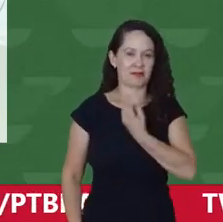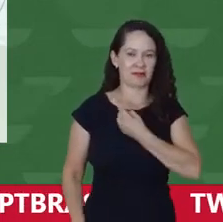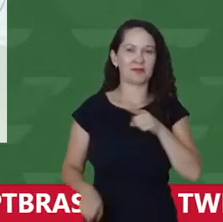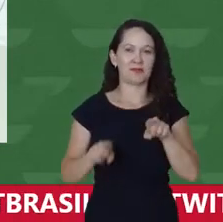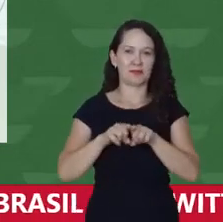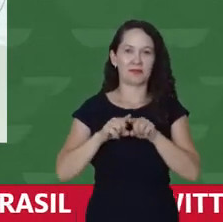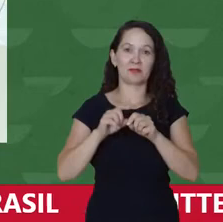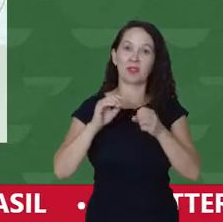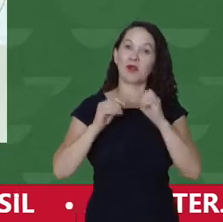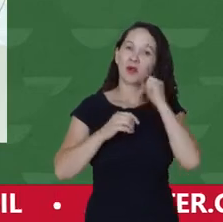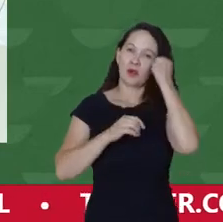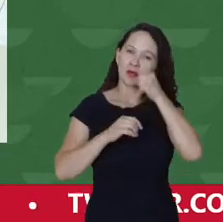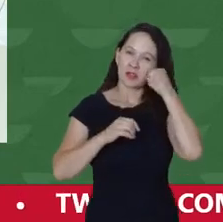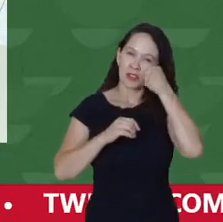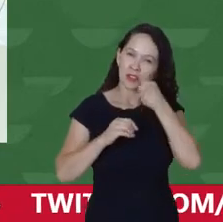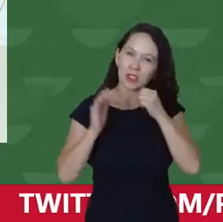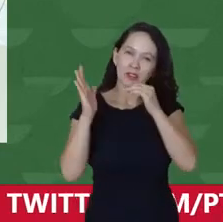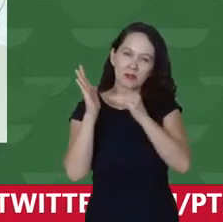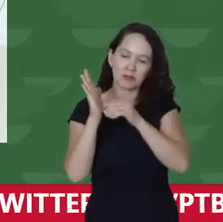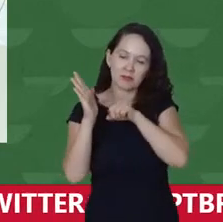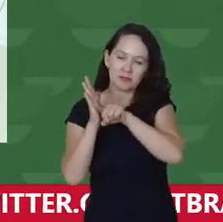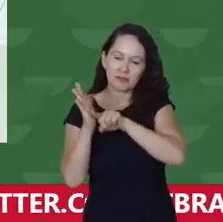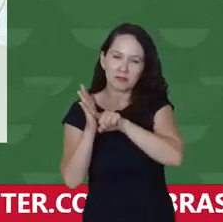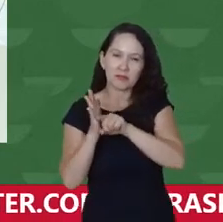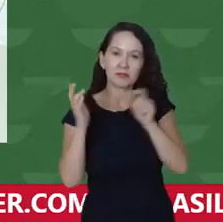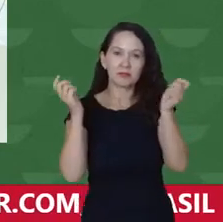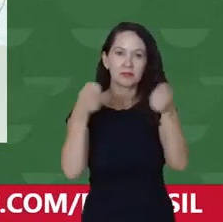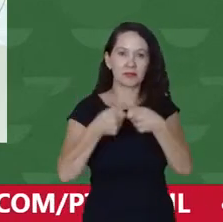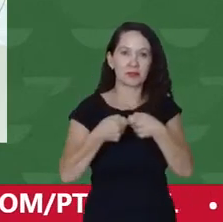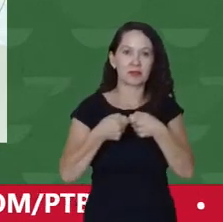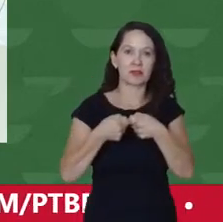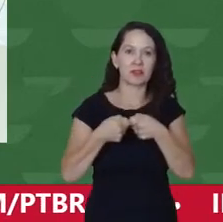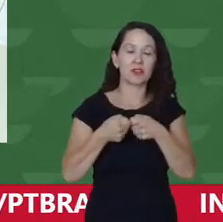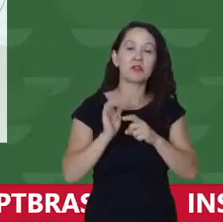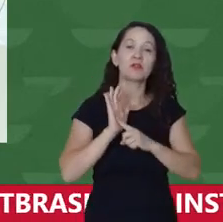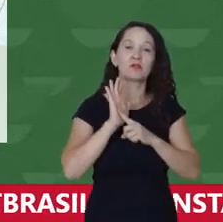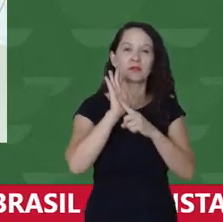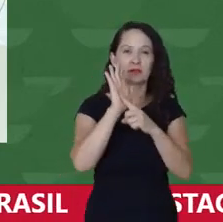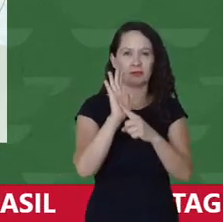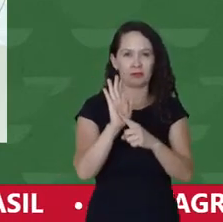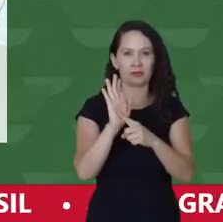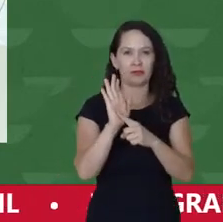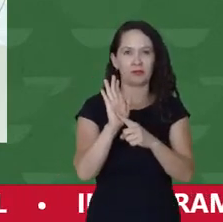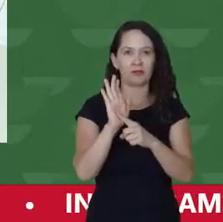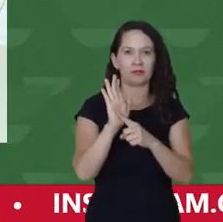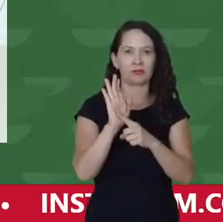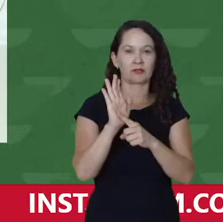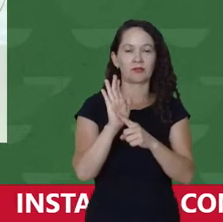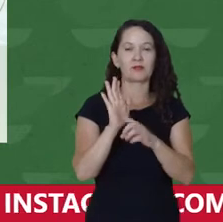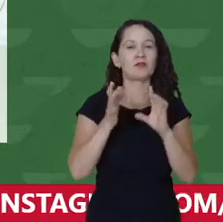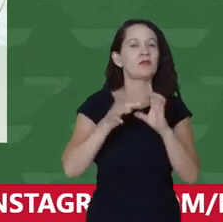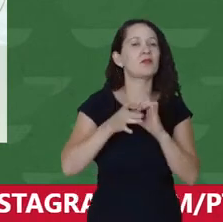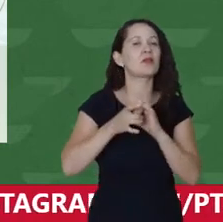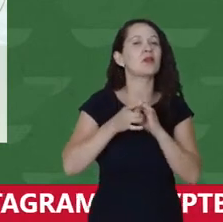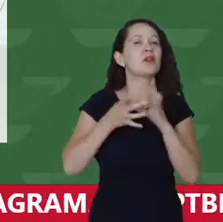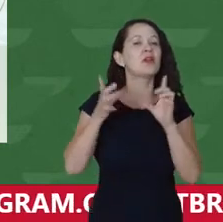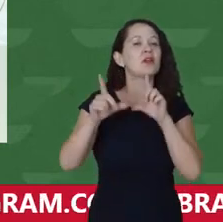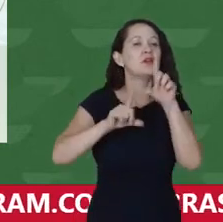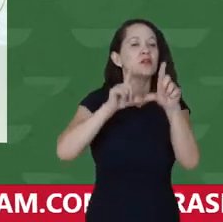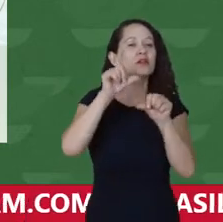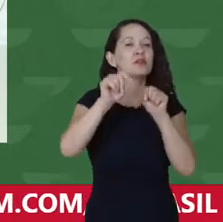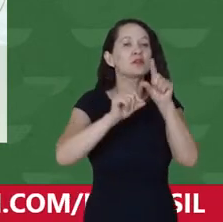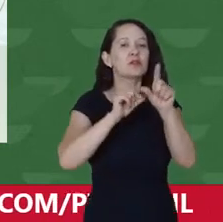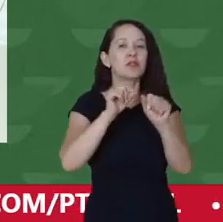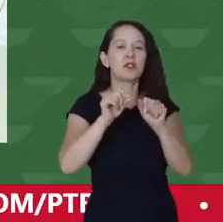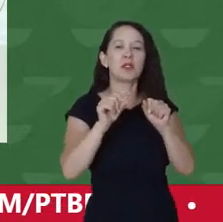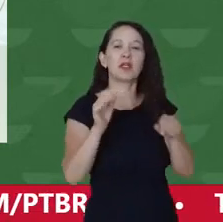o Senado fez esse estudo, com a possibilidade da indicação de livre nomeação de cargos que